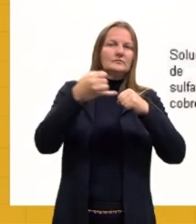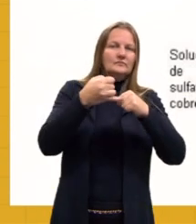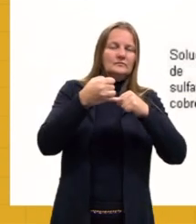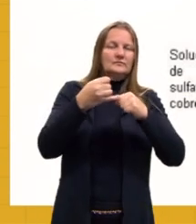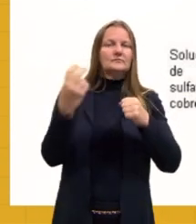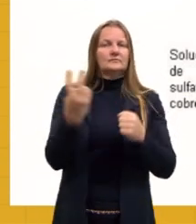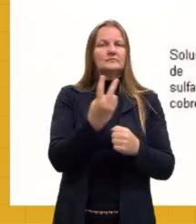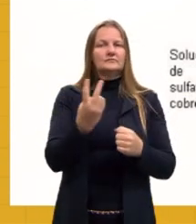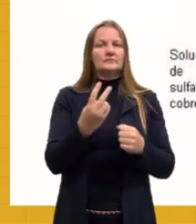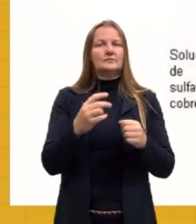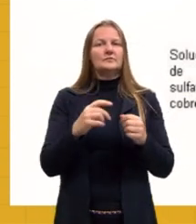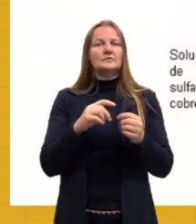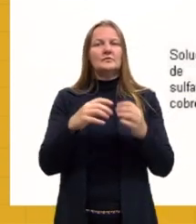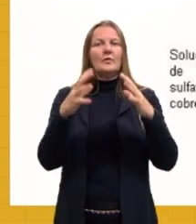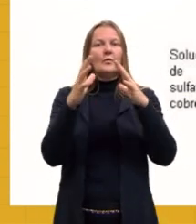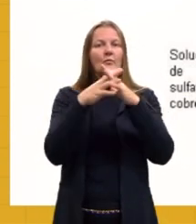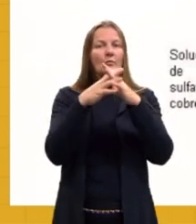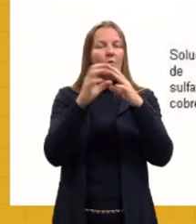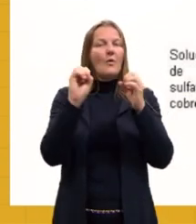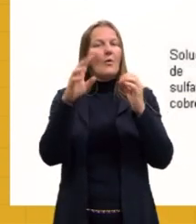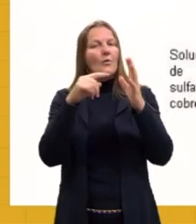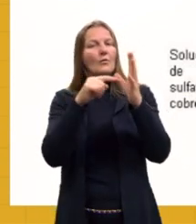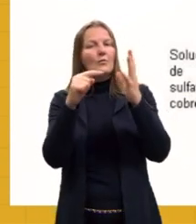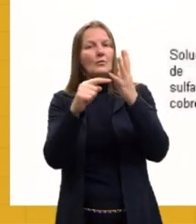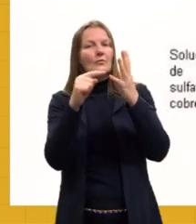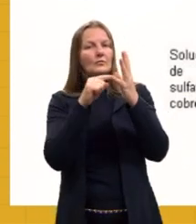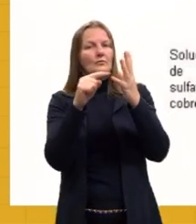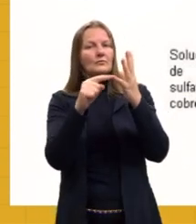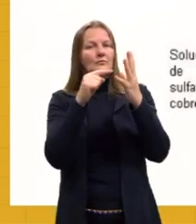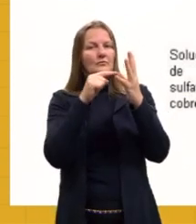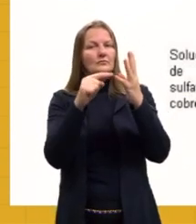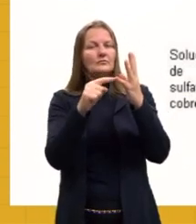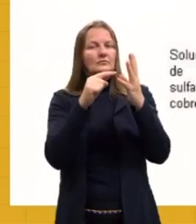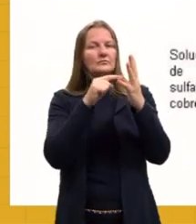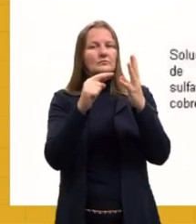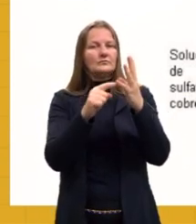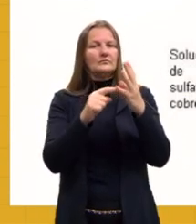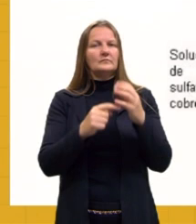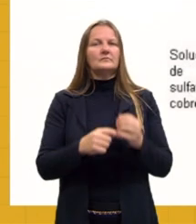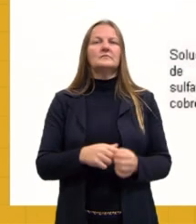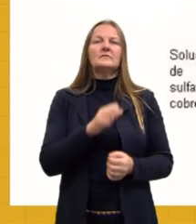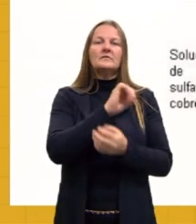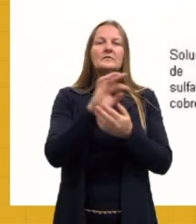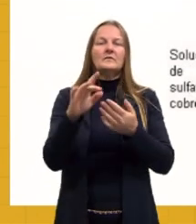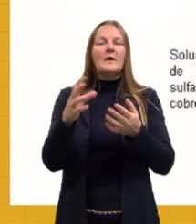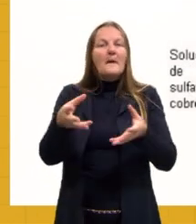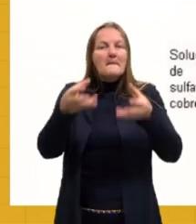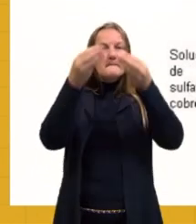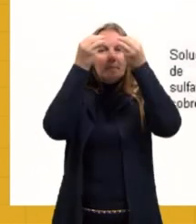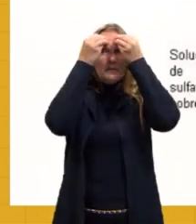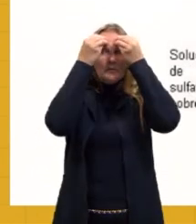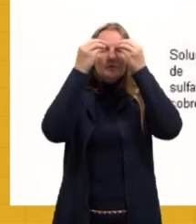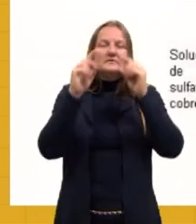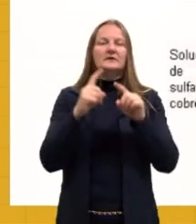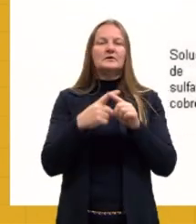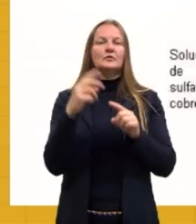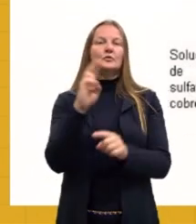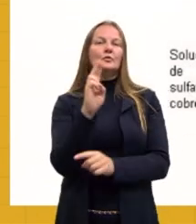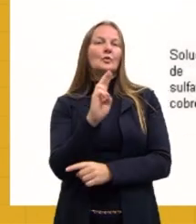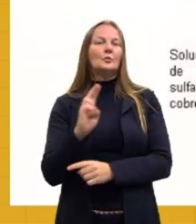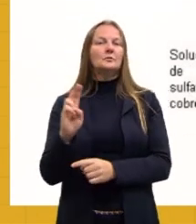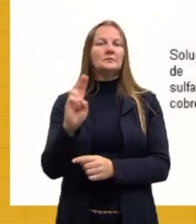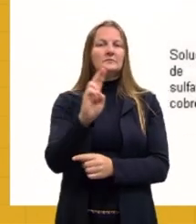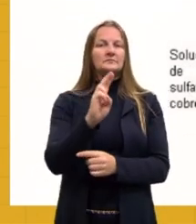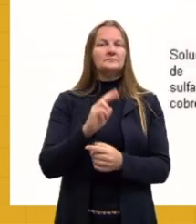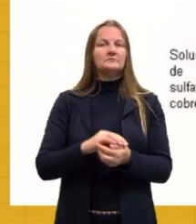sai de tudo com consoante vamos utilizar o alfabeto aí no nosso canal nos auxiliar a memorizar essas nomenclaturas para